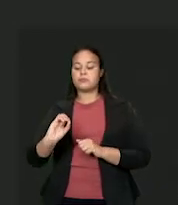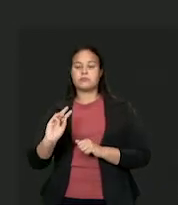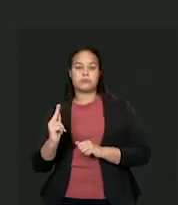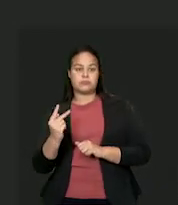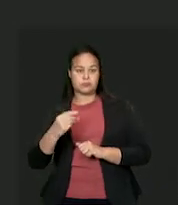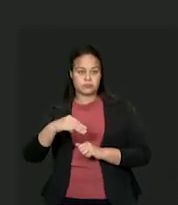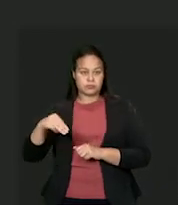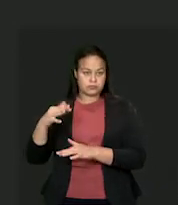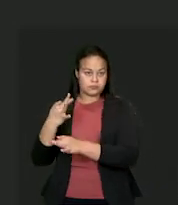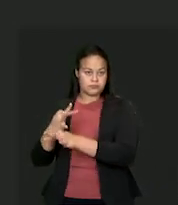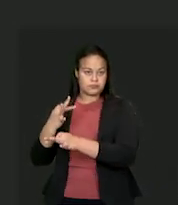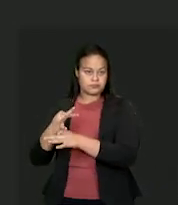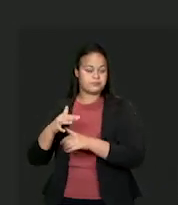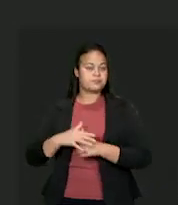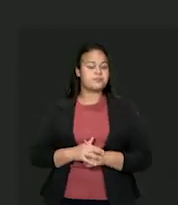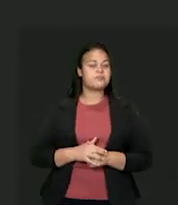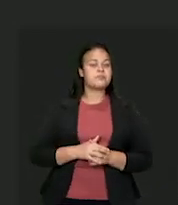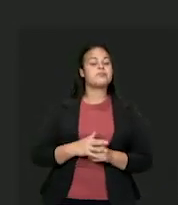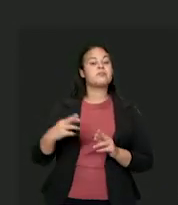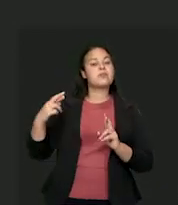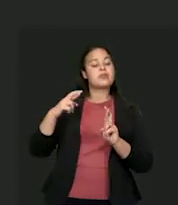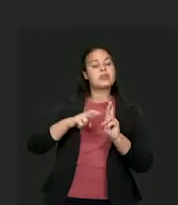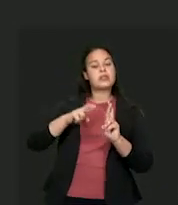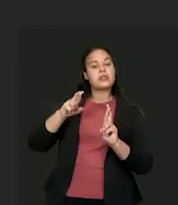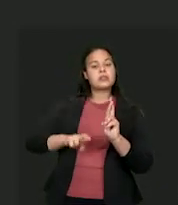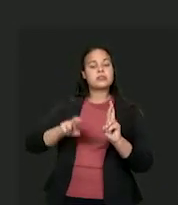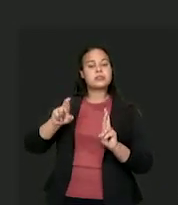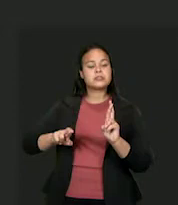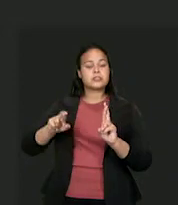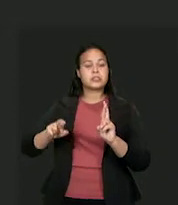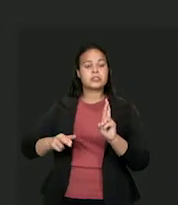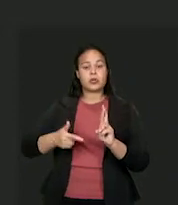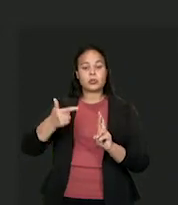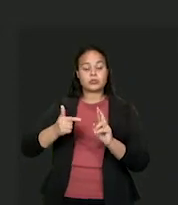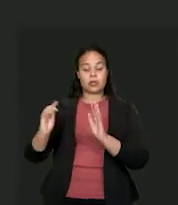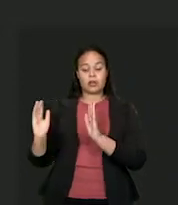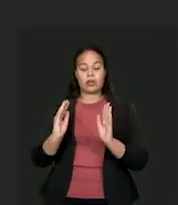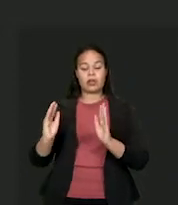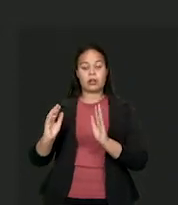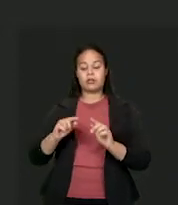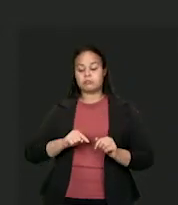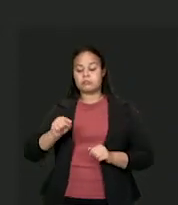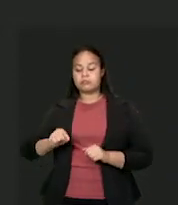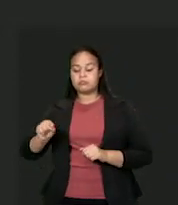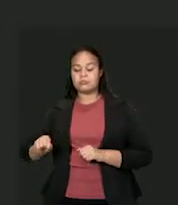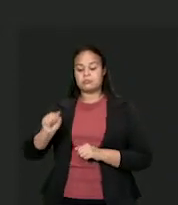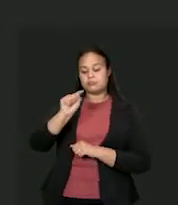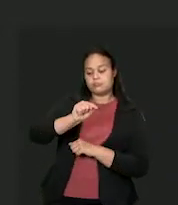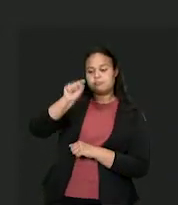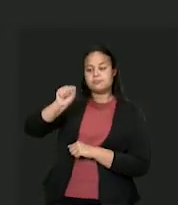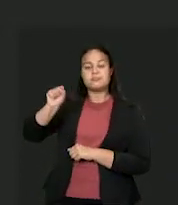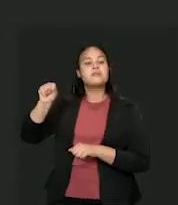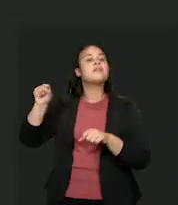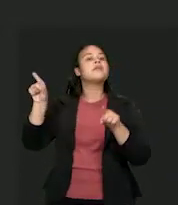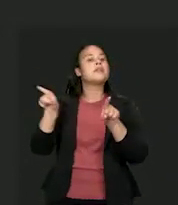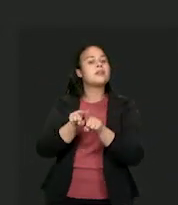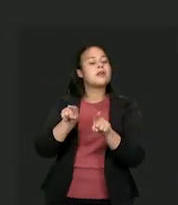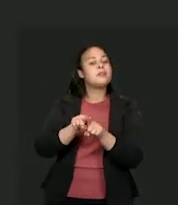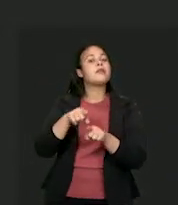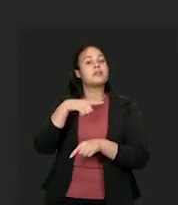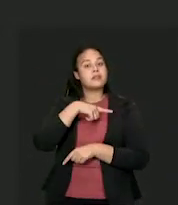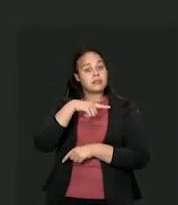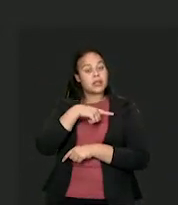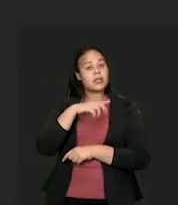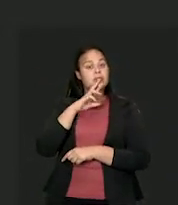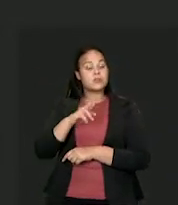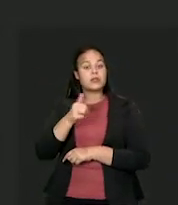Então, a resistência elétrica equivalente no segundo ramo que estava em paralelo também é uma resistência elétrica de 10 ohms.